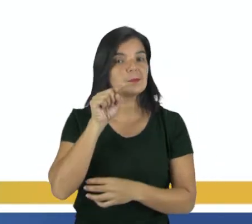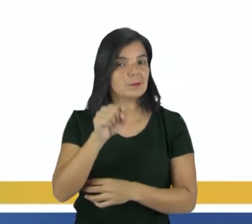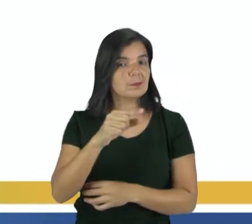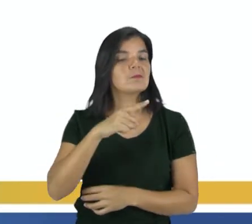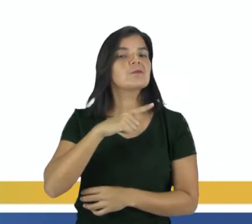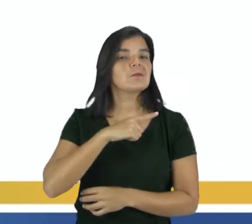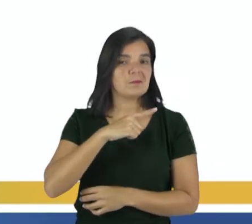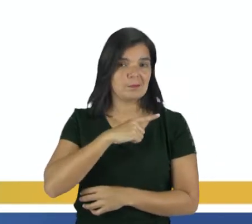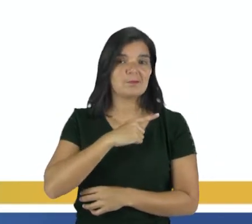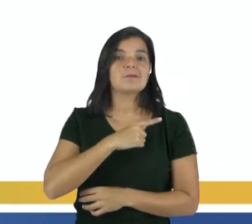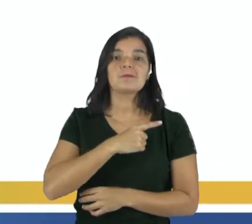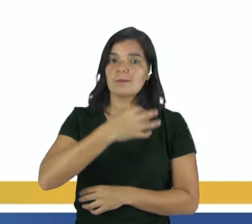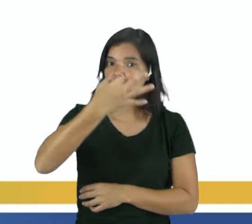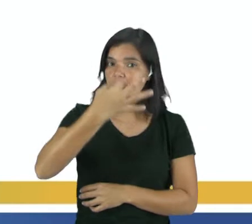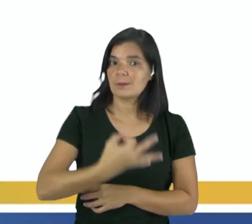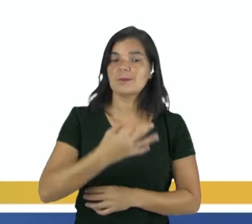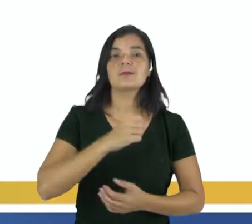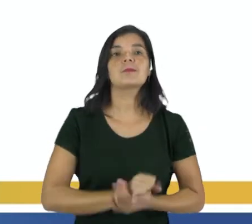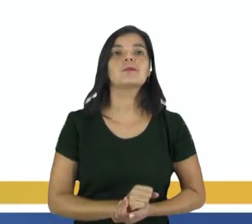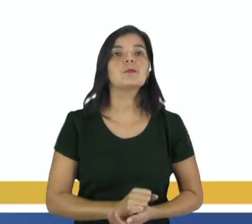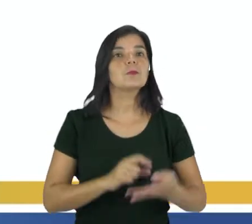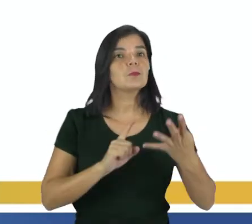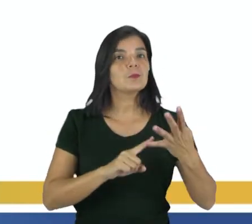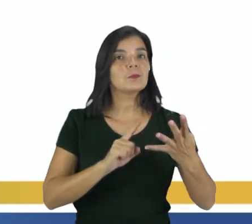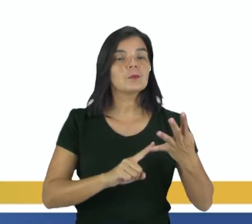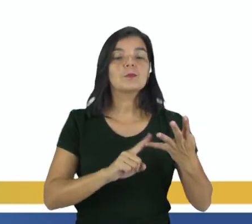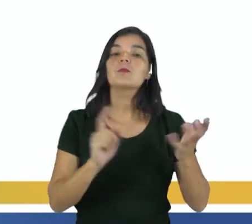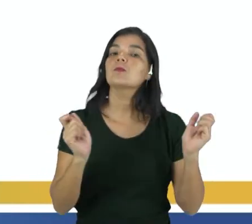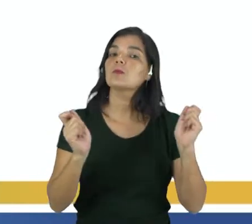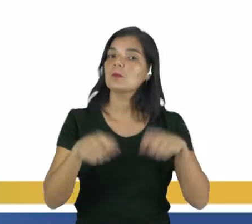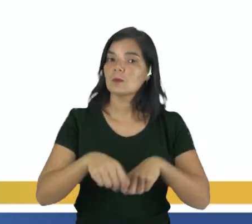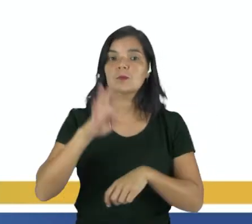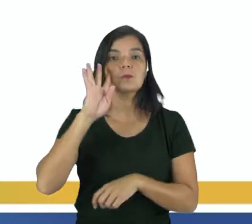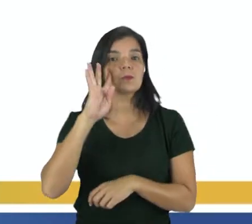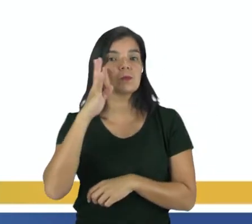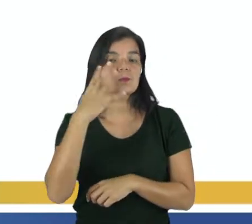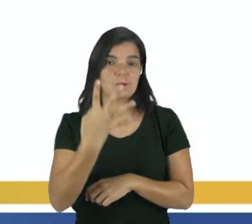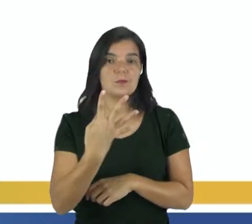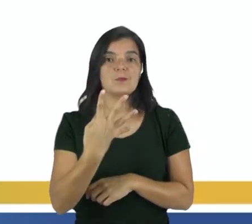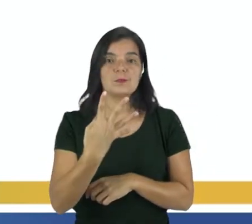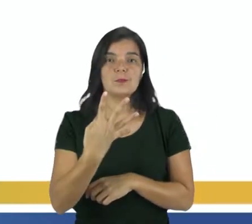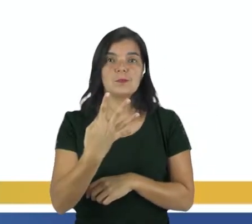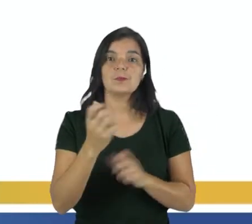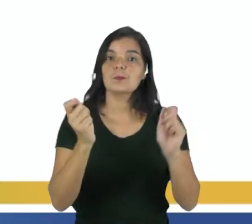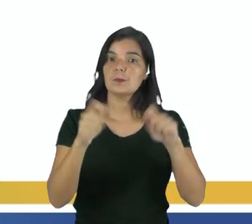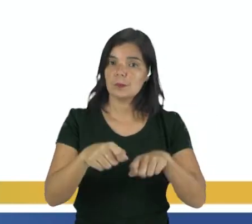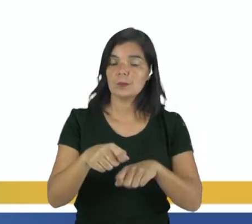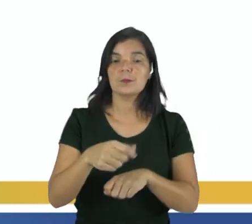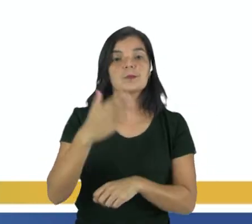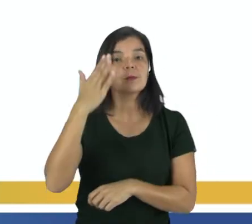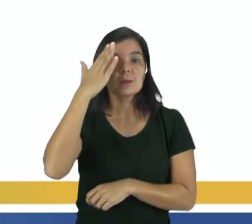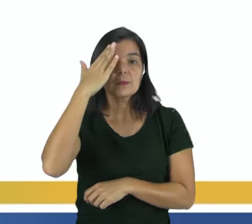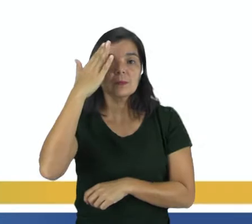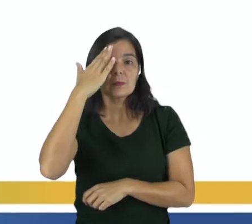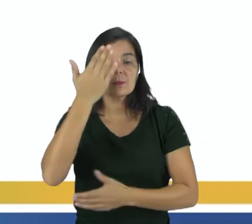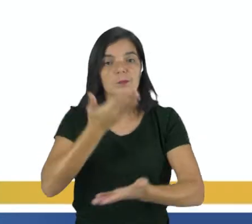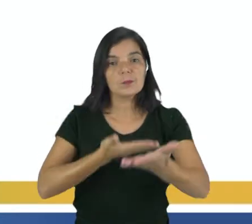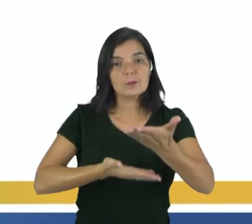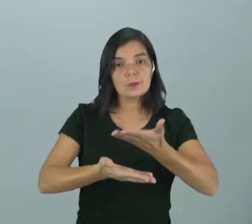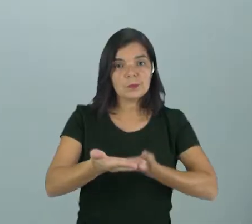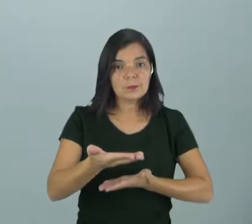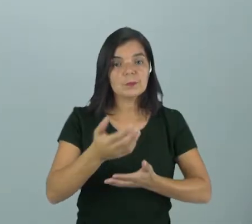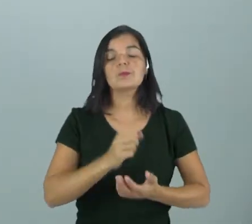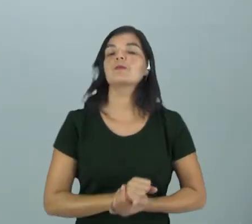você tem razão. E número 4, apontar possíveis soluções para que haja entendimento entre as